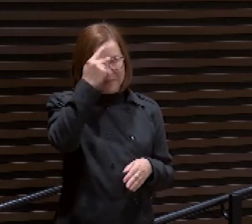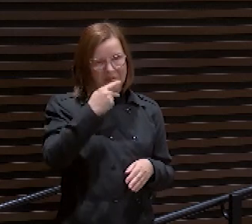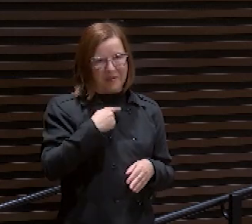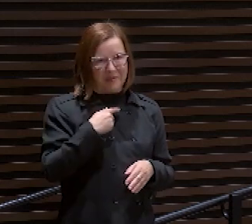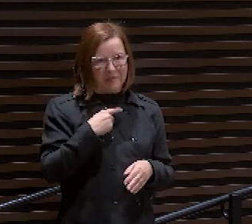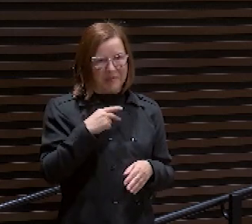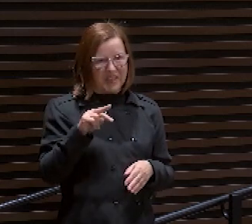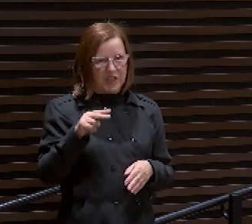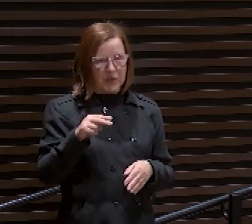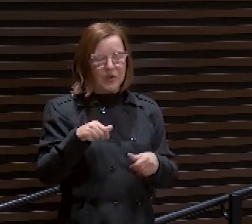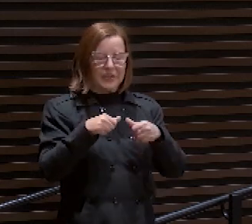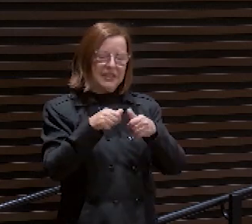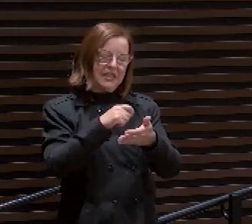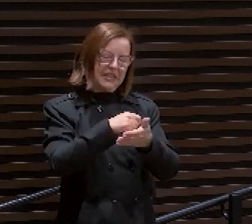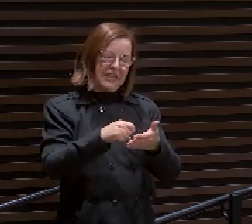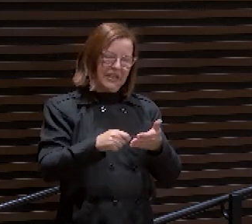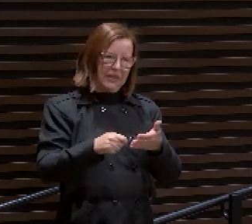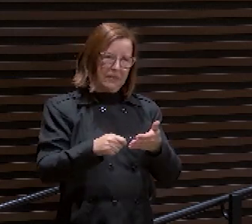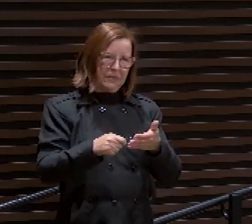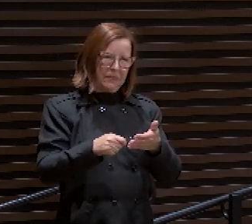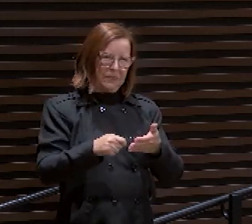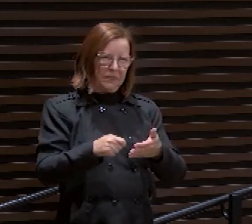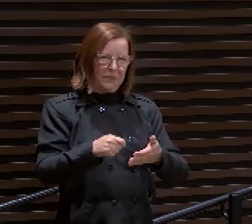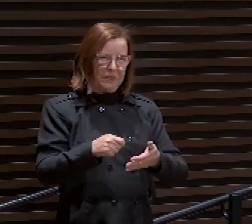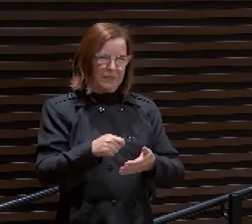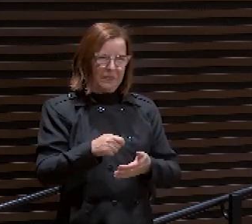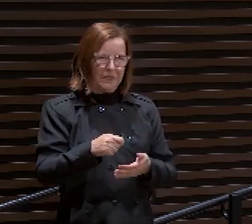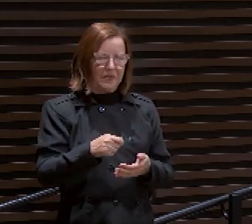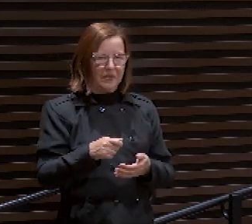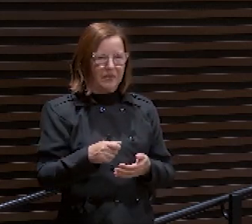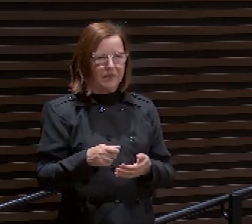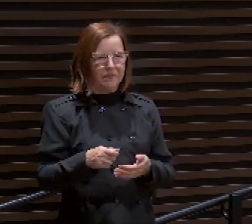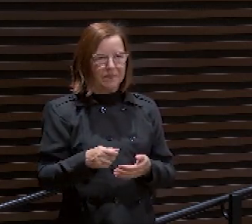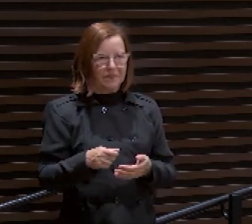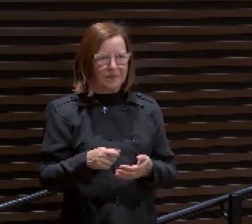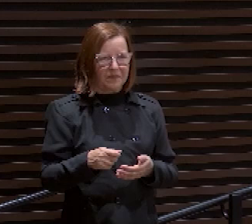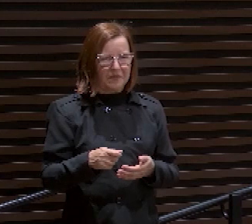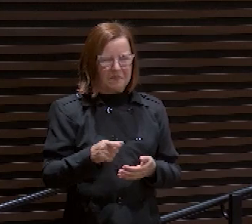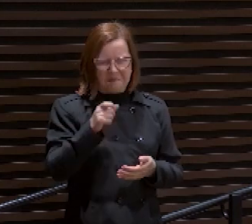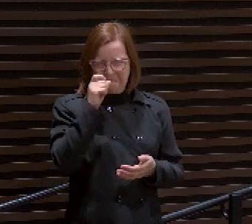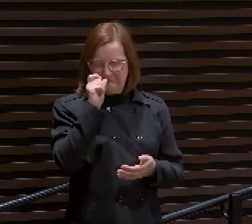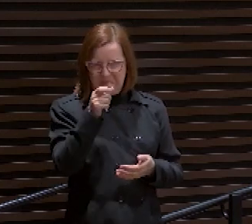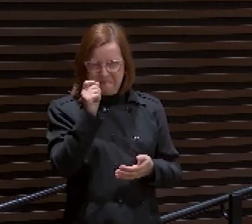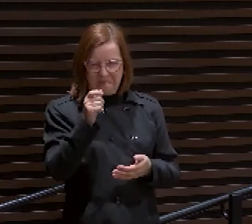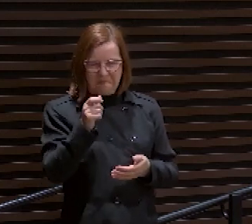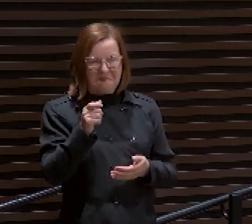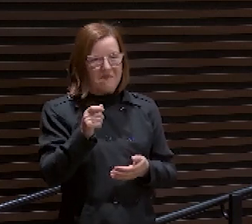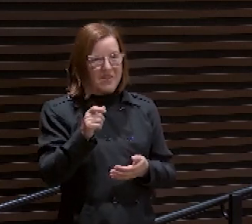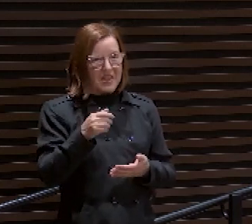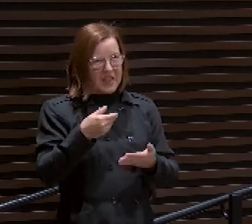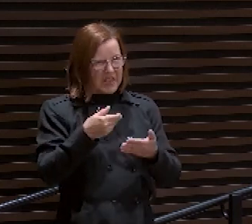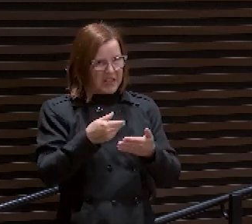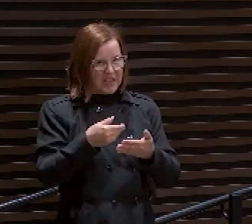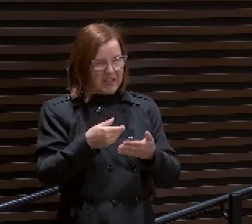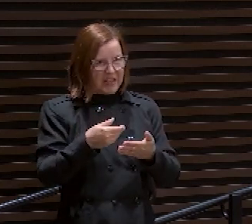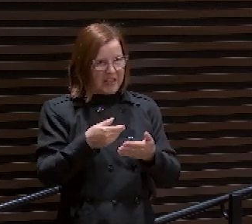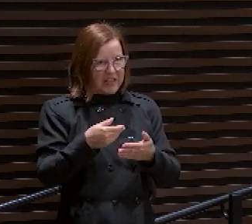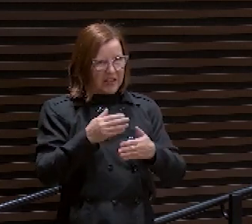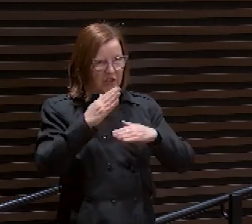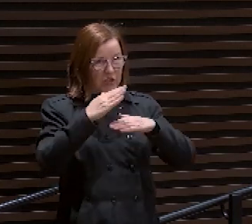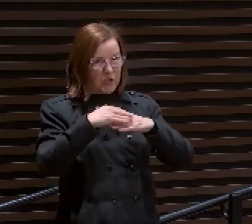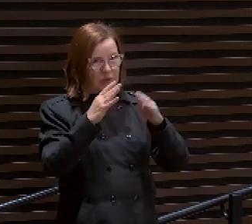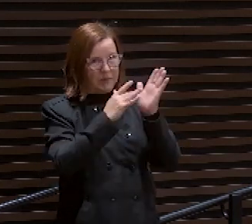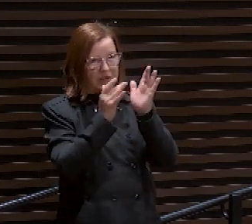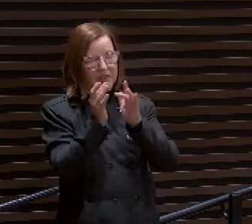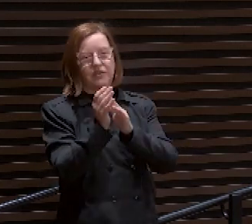está escrito: as injúrias dos que o ultrajavam caíram sobre ele. Ele era injuriado, ele era